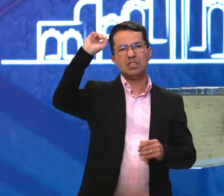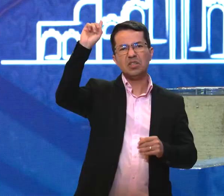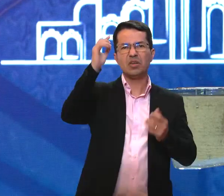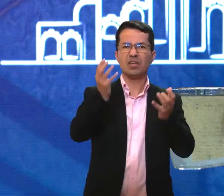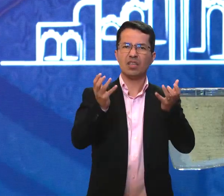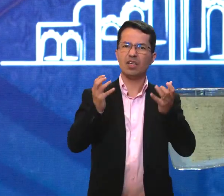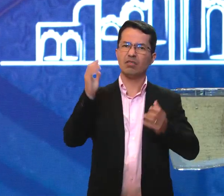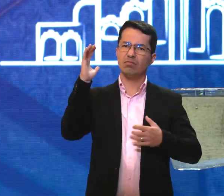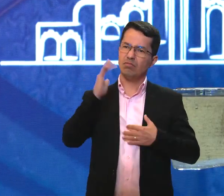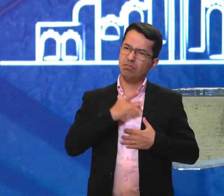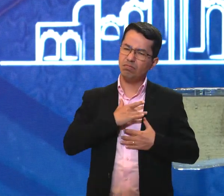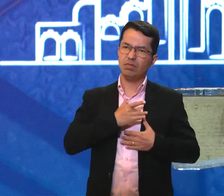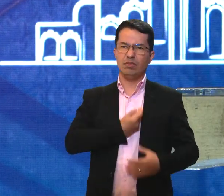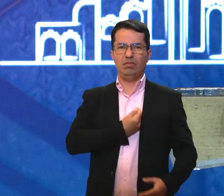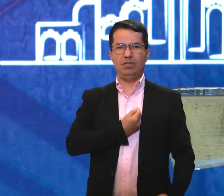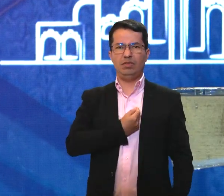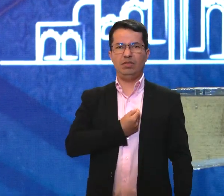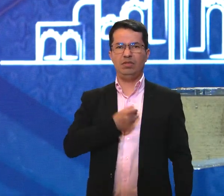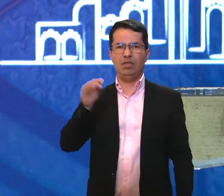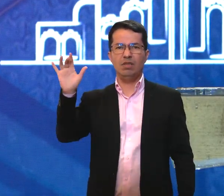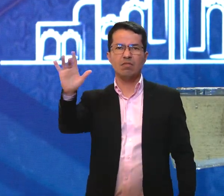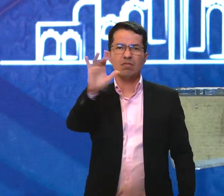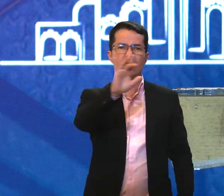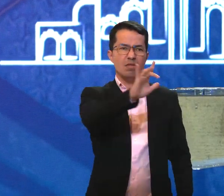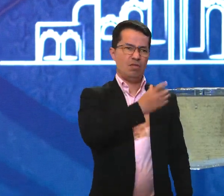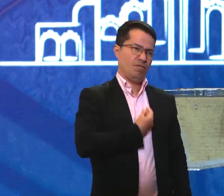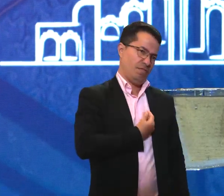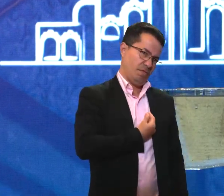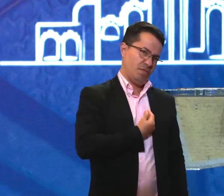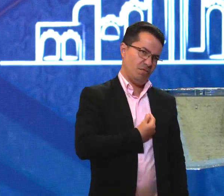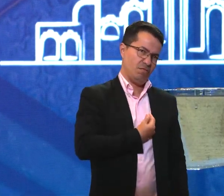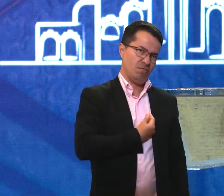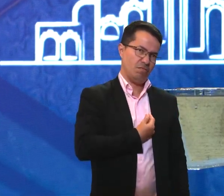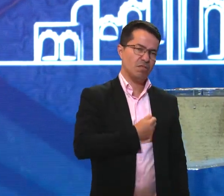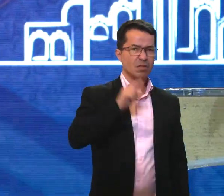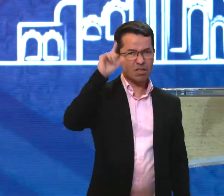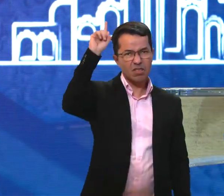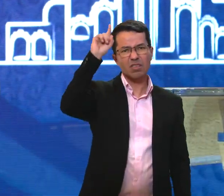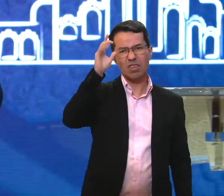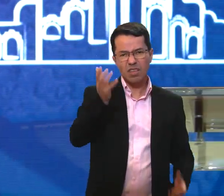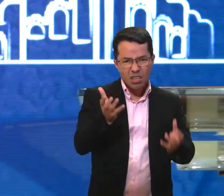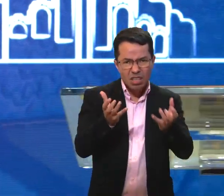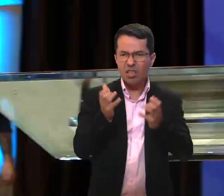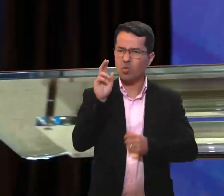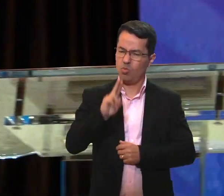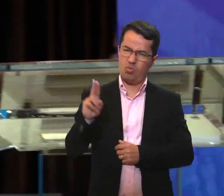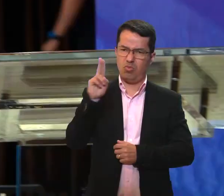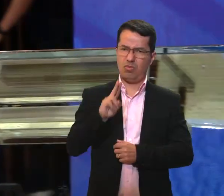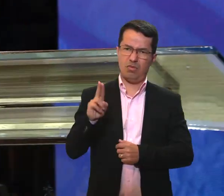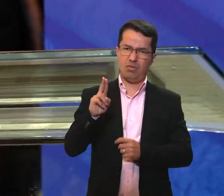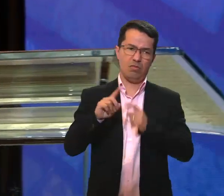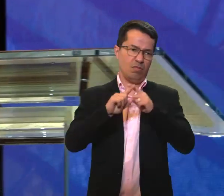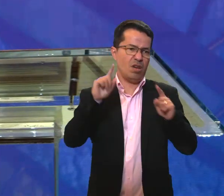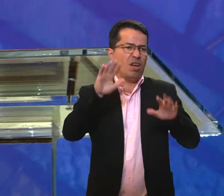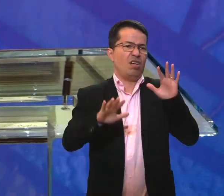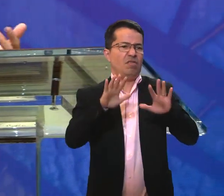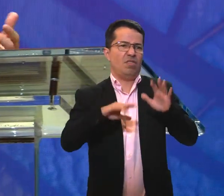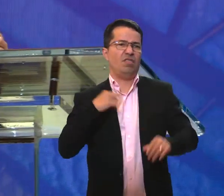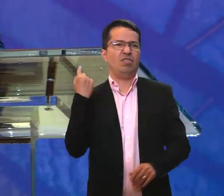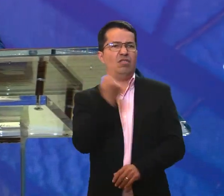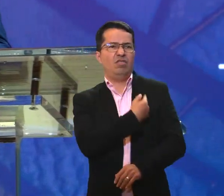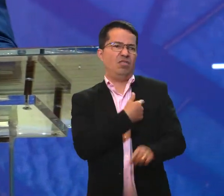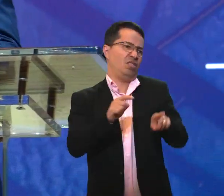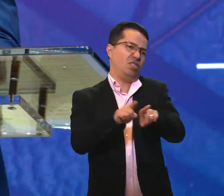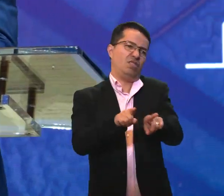terra, mas por causa daquilo que carregamos com a gente, nos